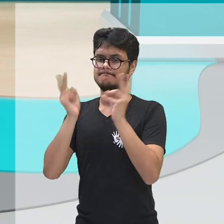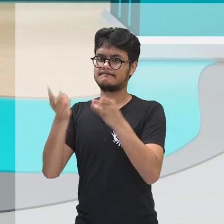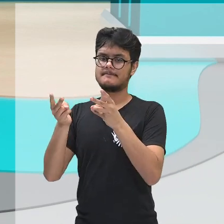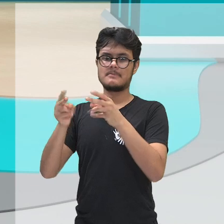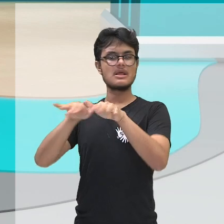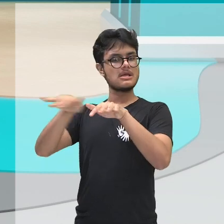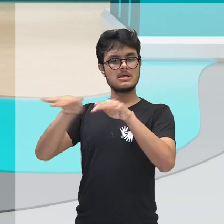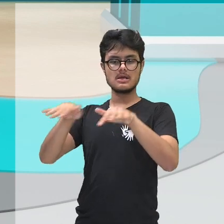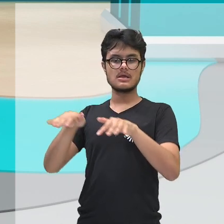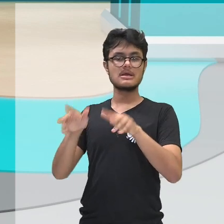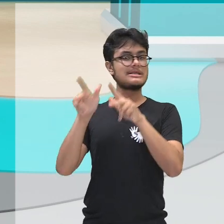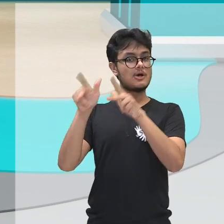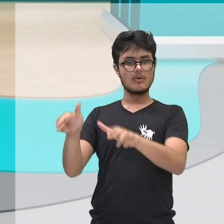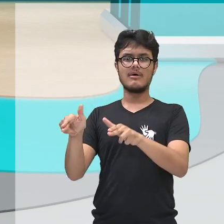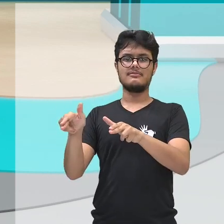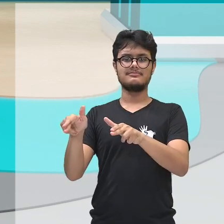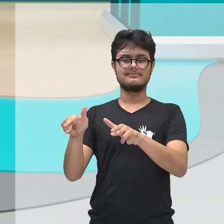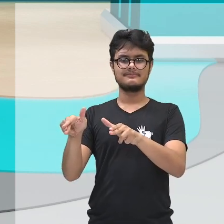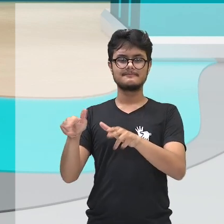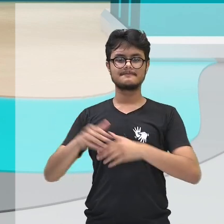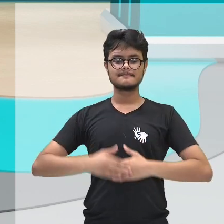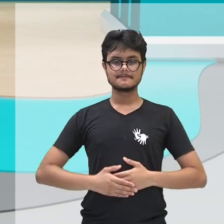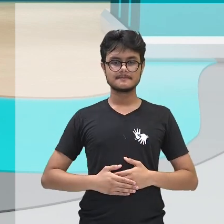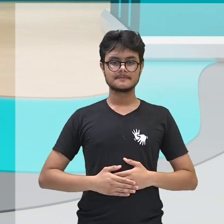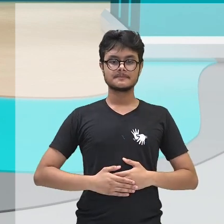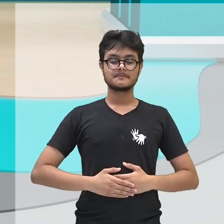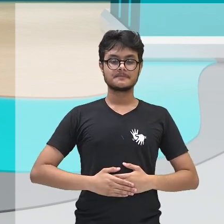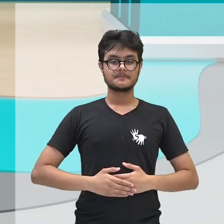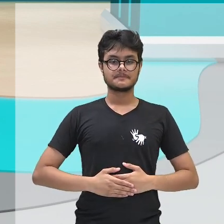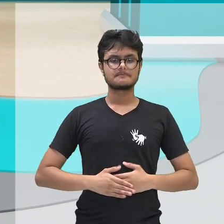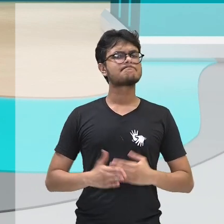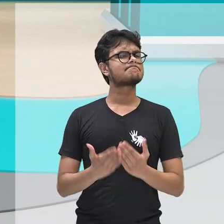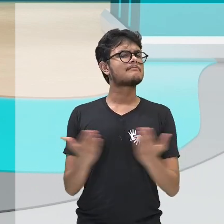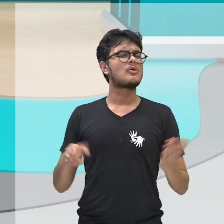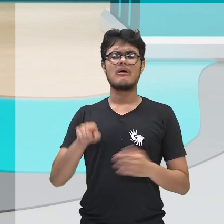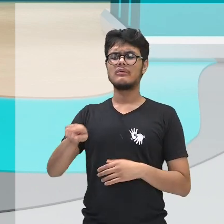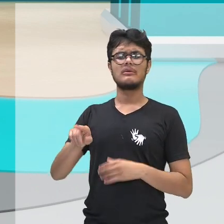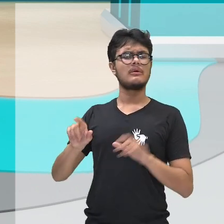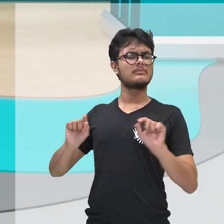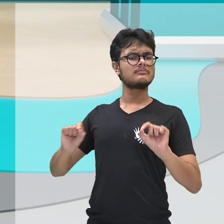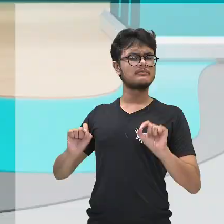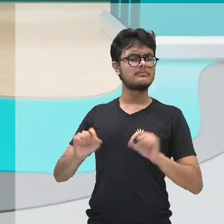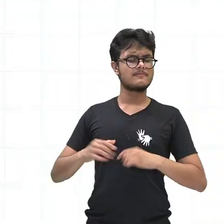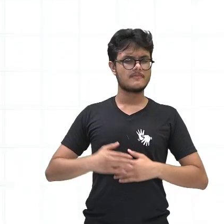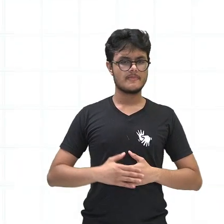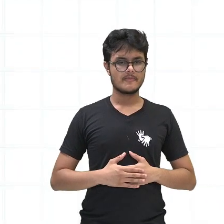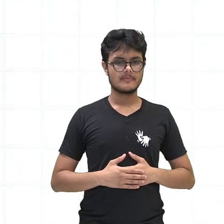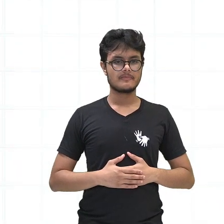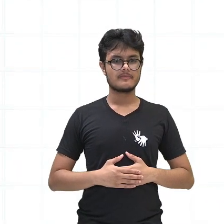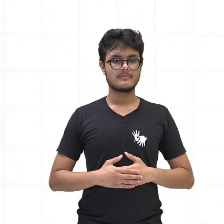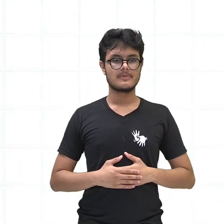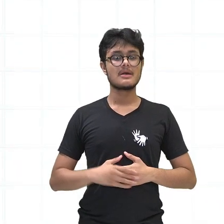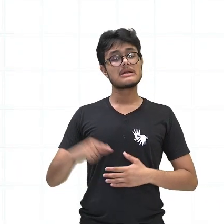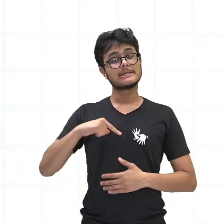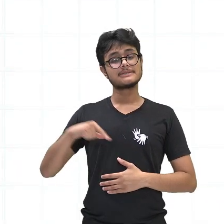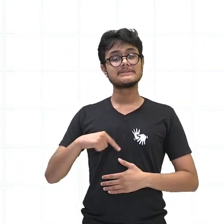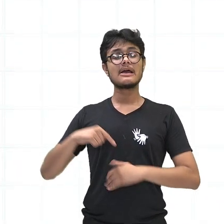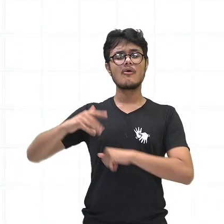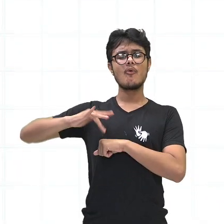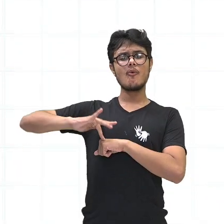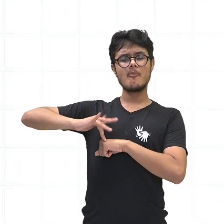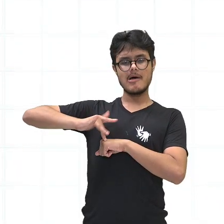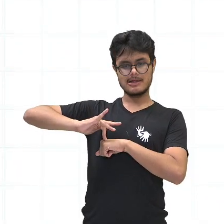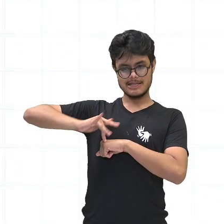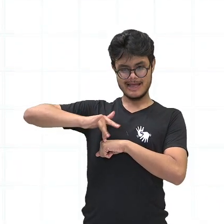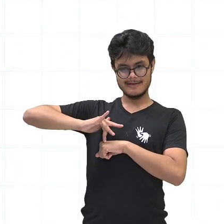uma dança acadêmica. E um exemplo maior dessa dança acadêmica é o balé clássico. O